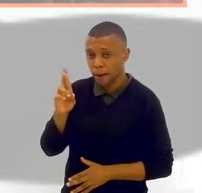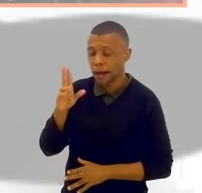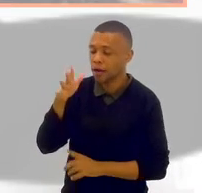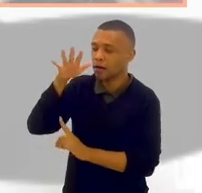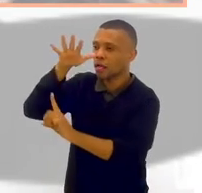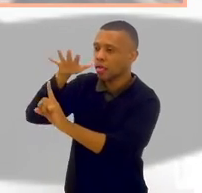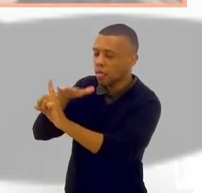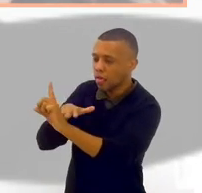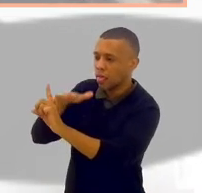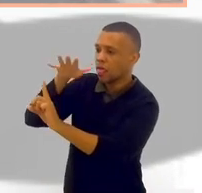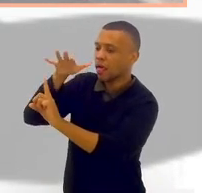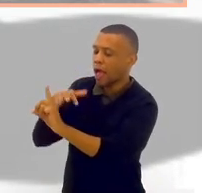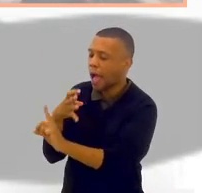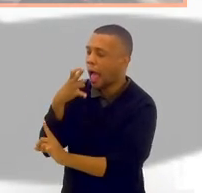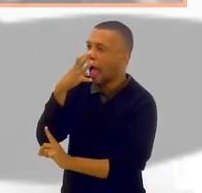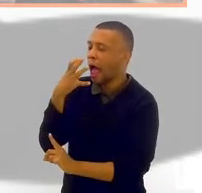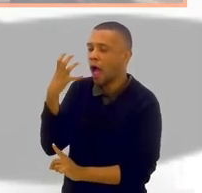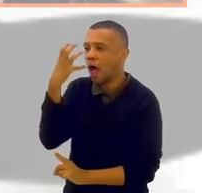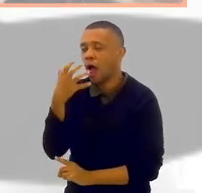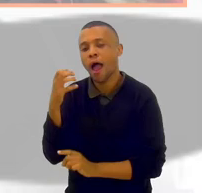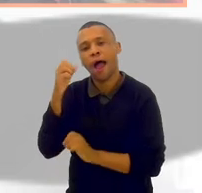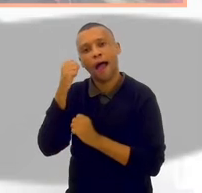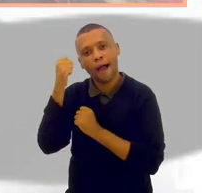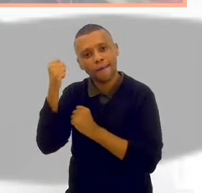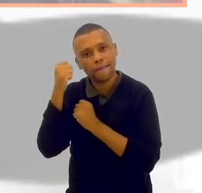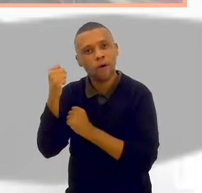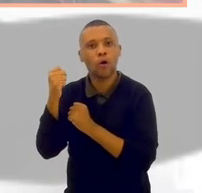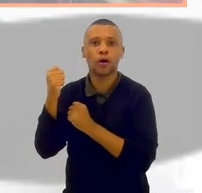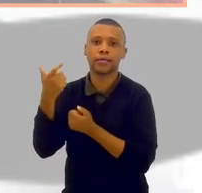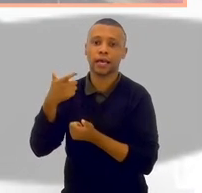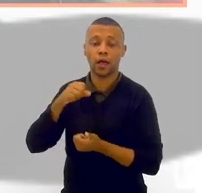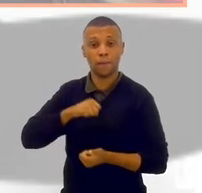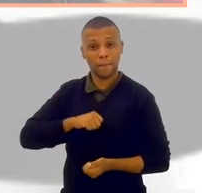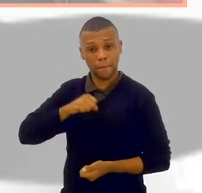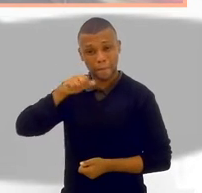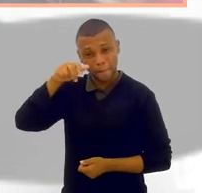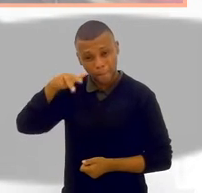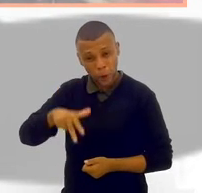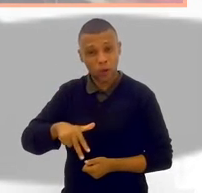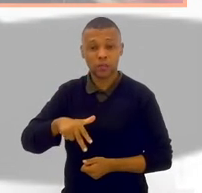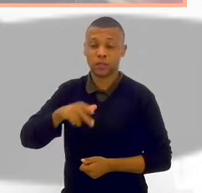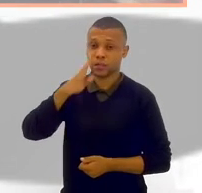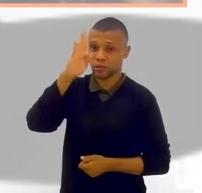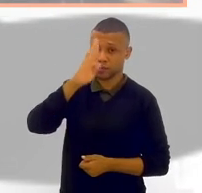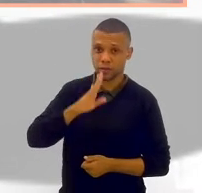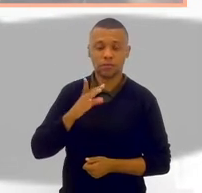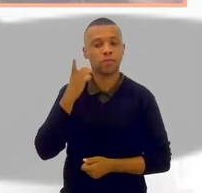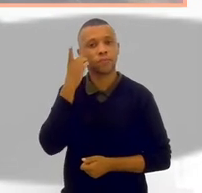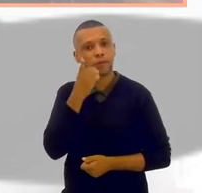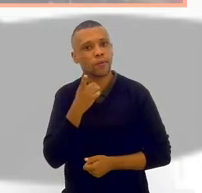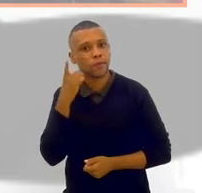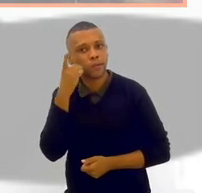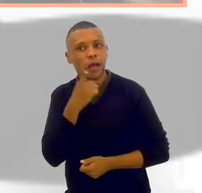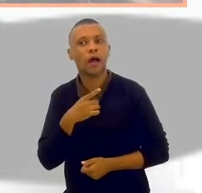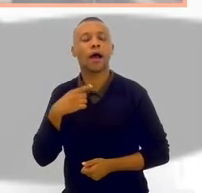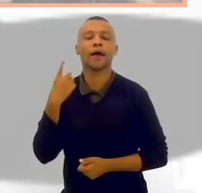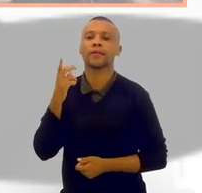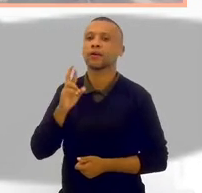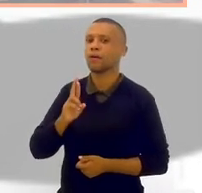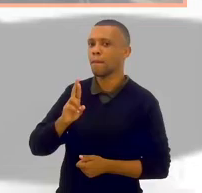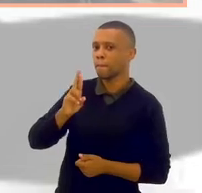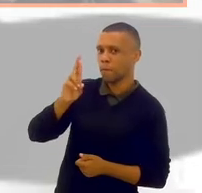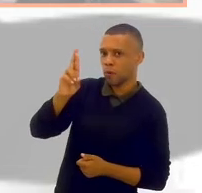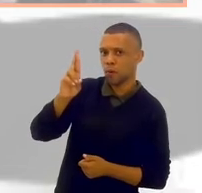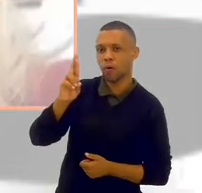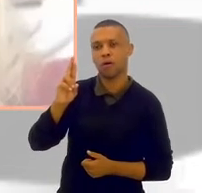me deusava a Ruth Escobar, porque eu admirava muito a força que ela tinha, uma portuguesa no Brasil, sendo deputada, sendo dona de